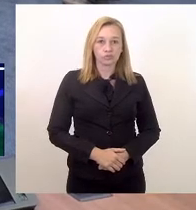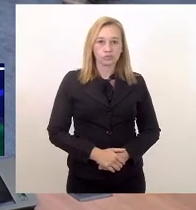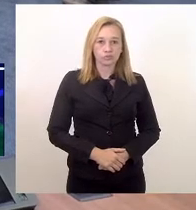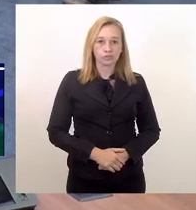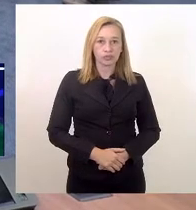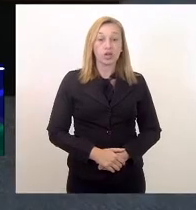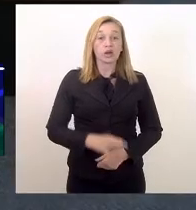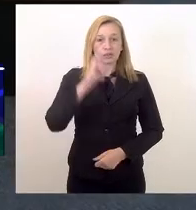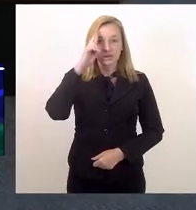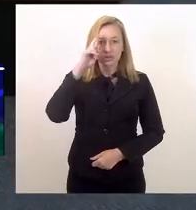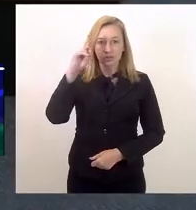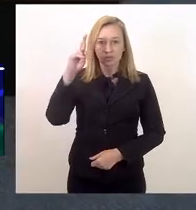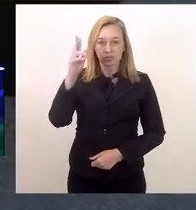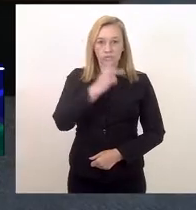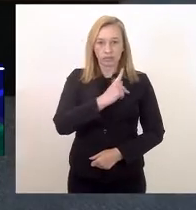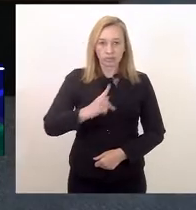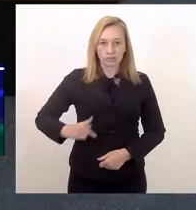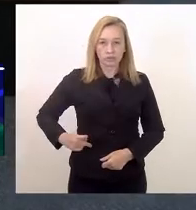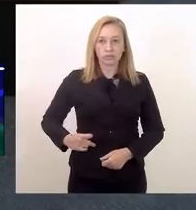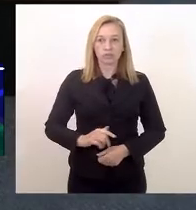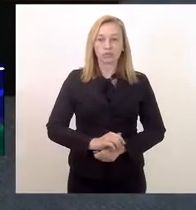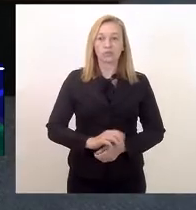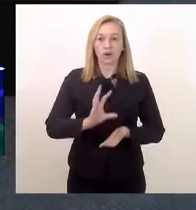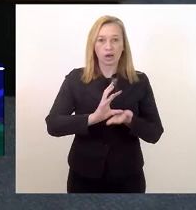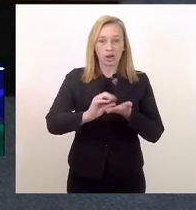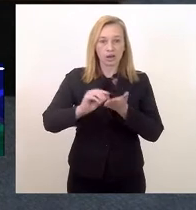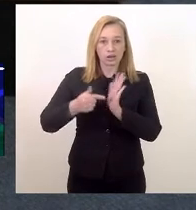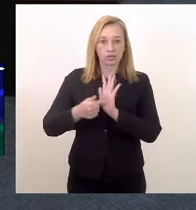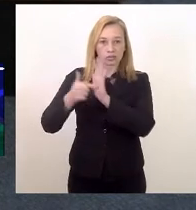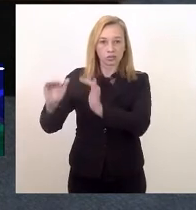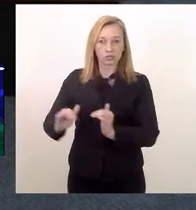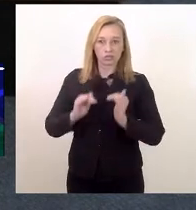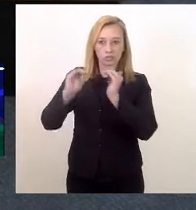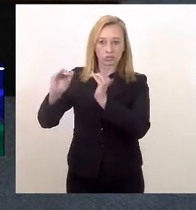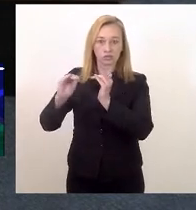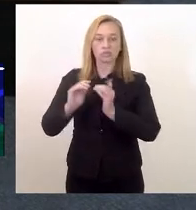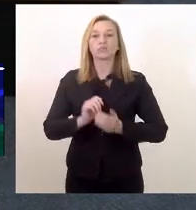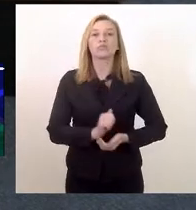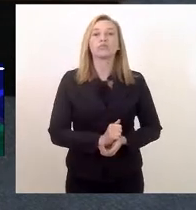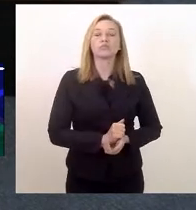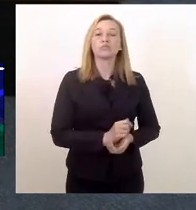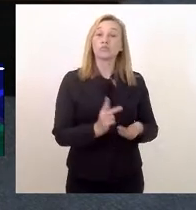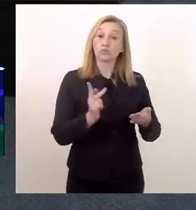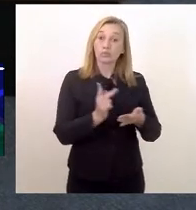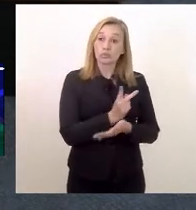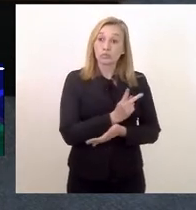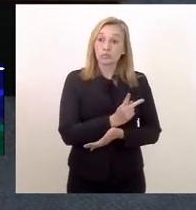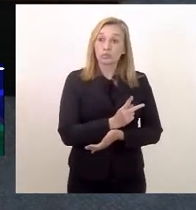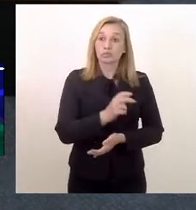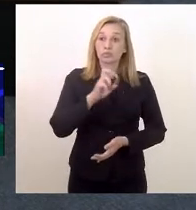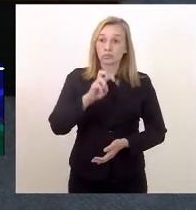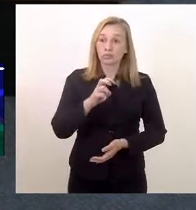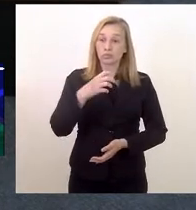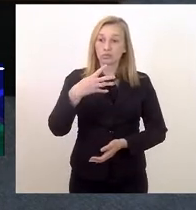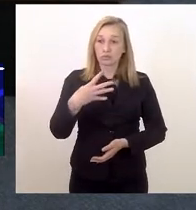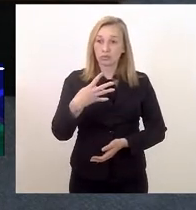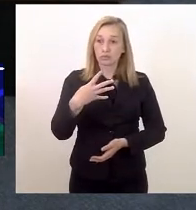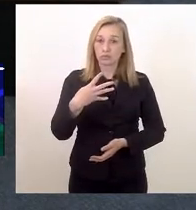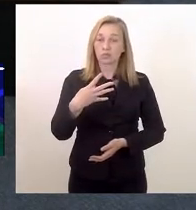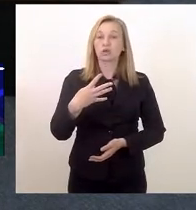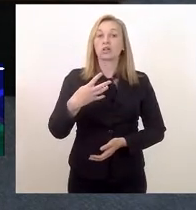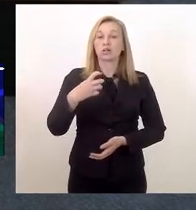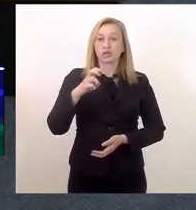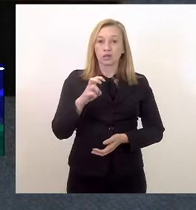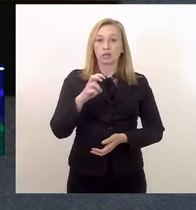Senhora Presidente, a ata reflete com exatidão o ocorrido na 55ª